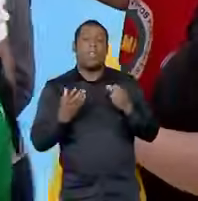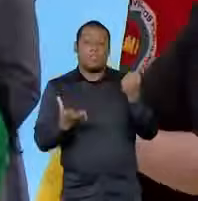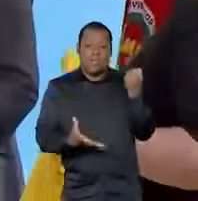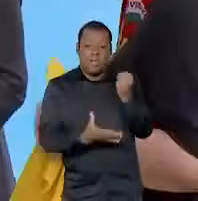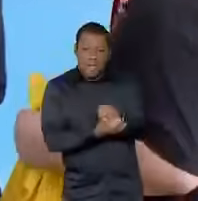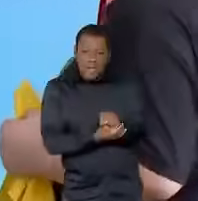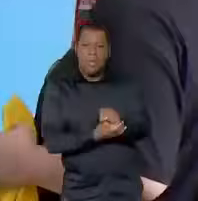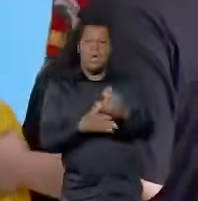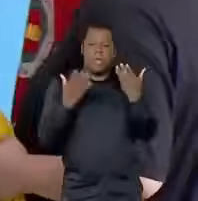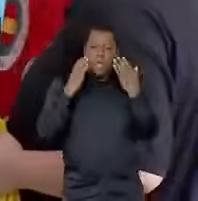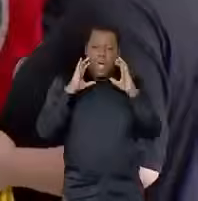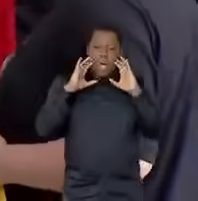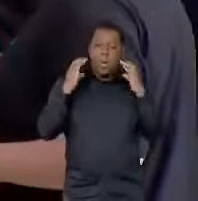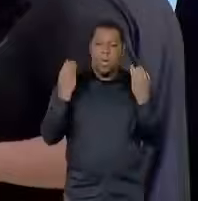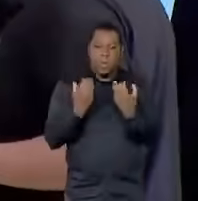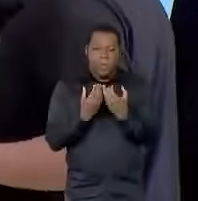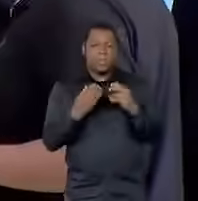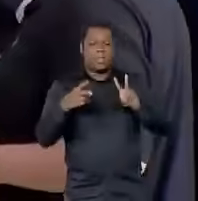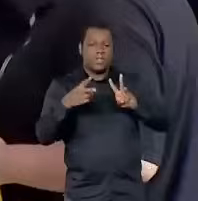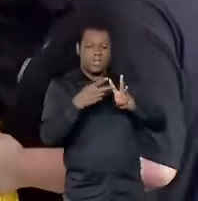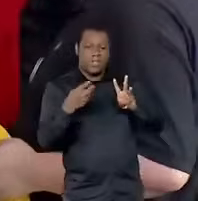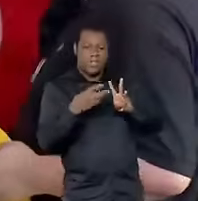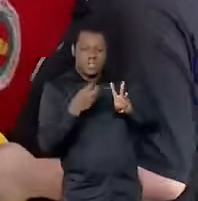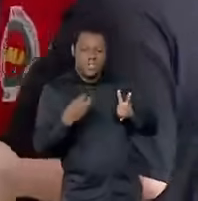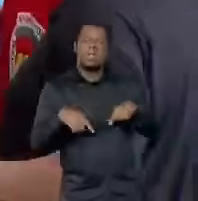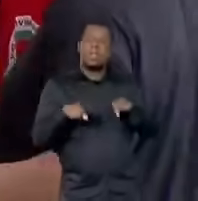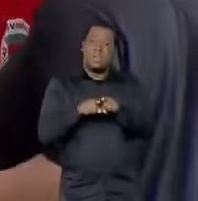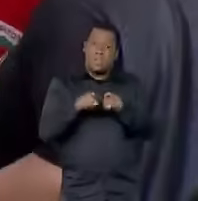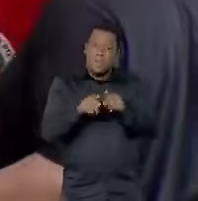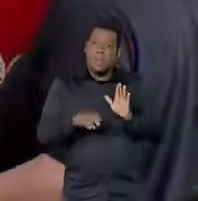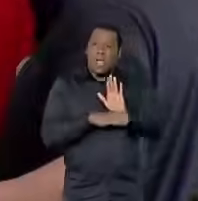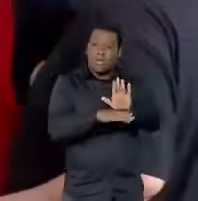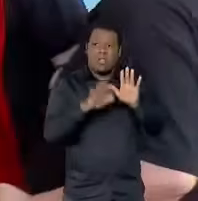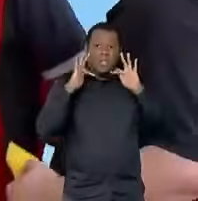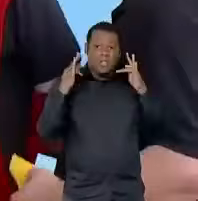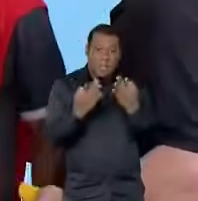e famílias que moram em áreas de risco.